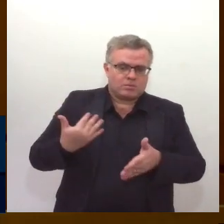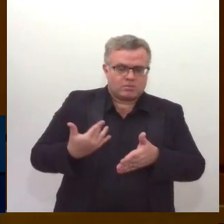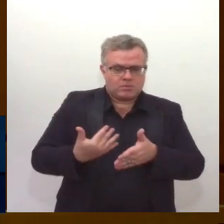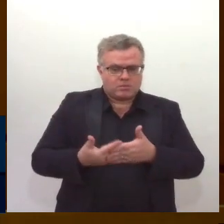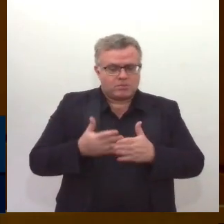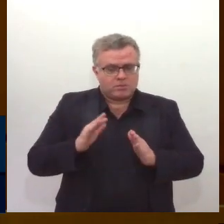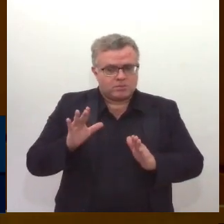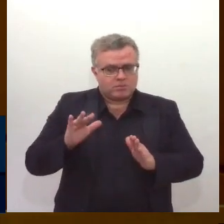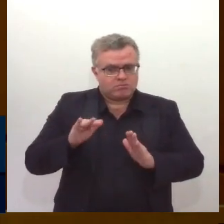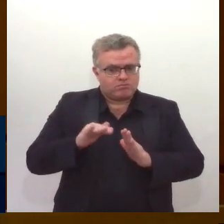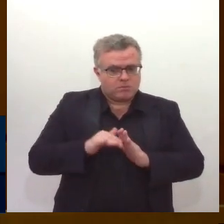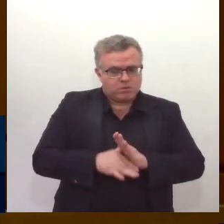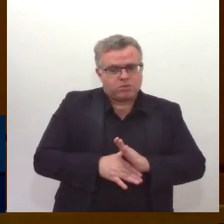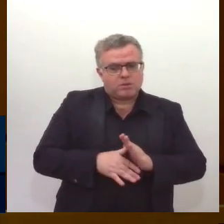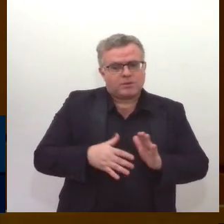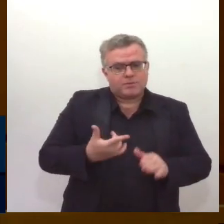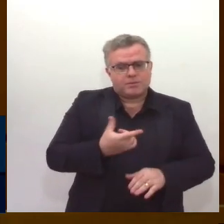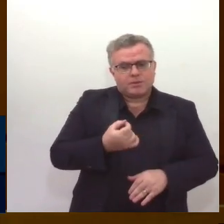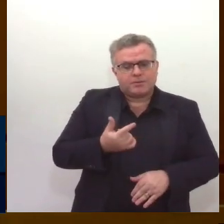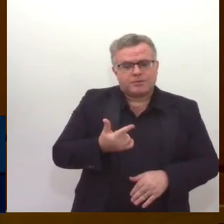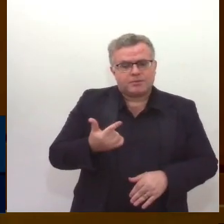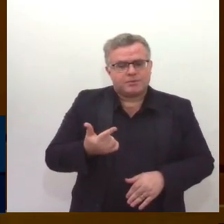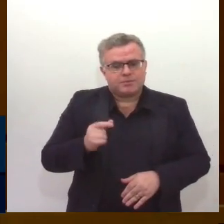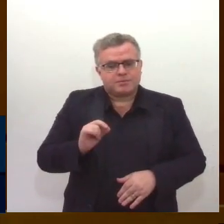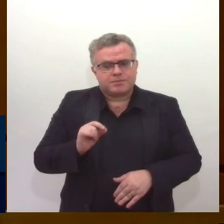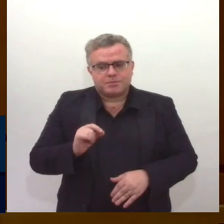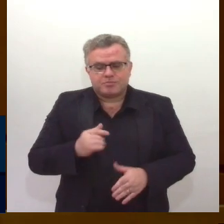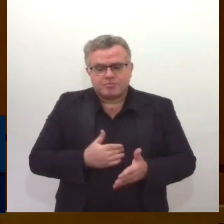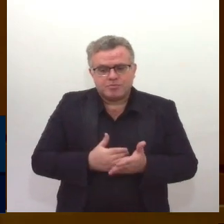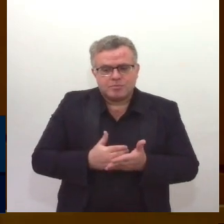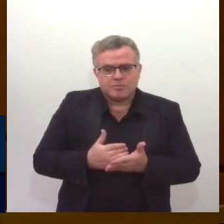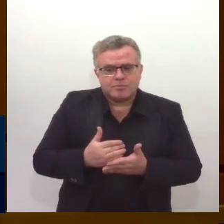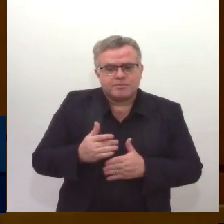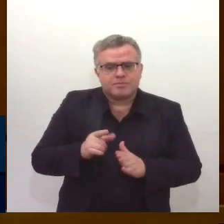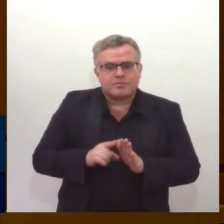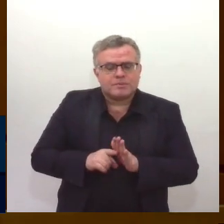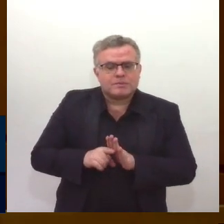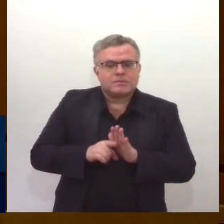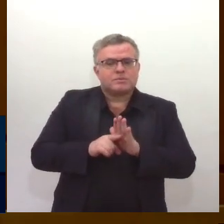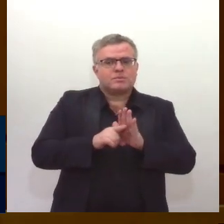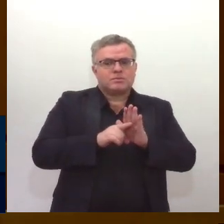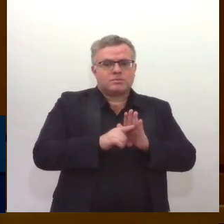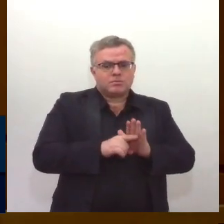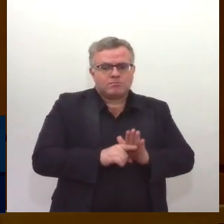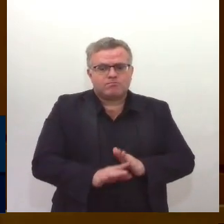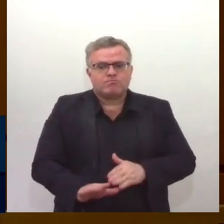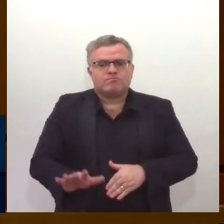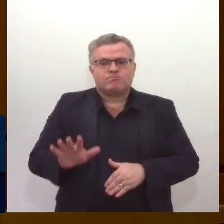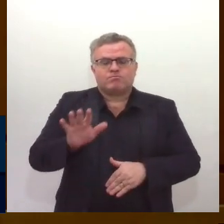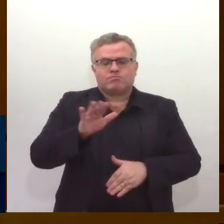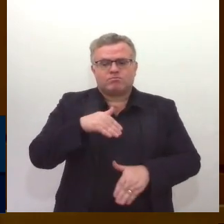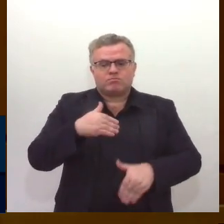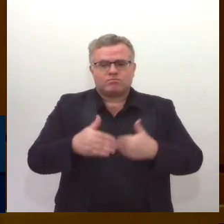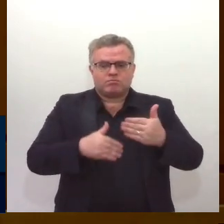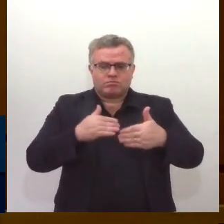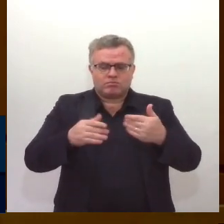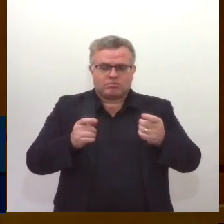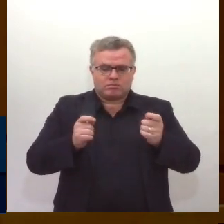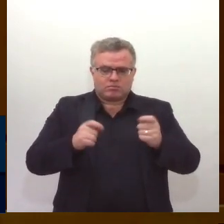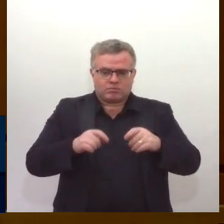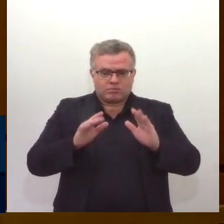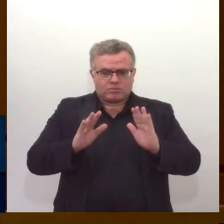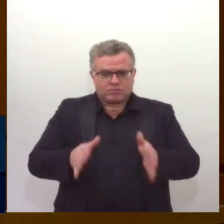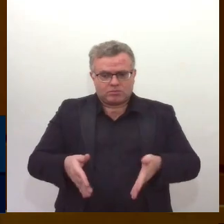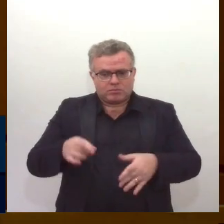quando começaram a ser monitorados, os índices de desenvolvimento sustentável de Aracaju